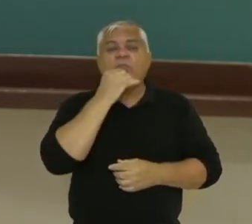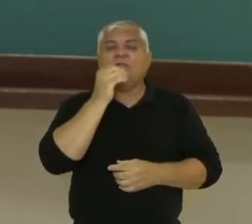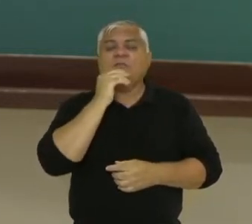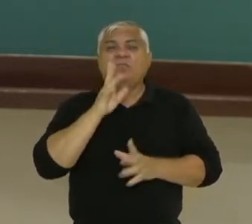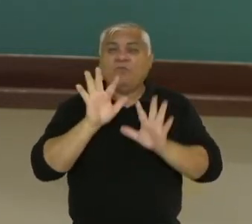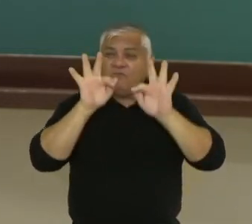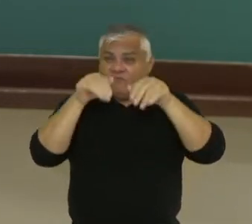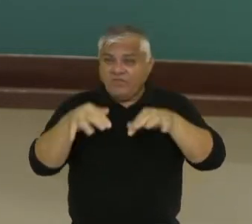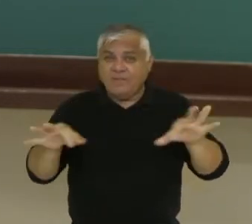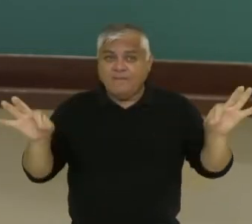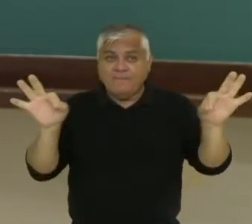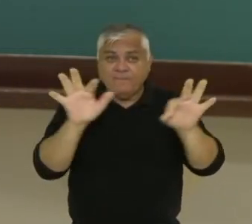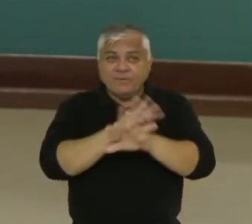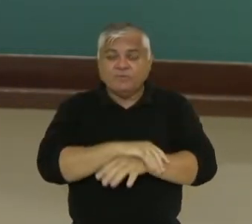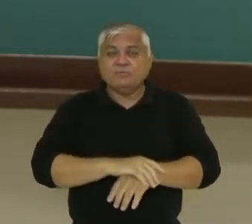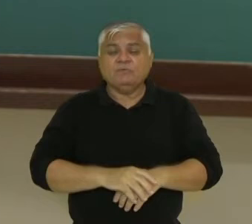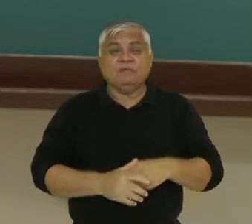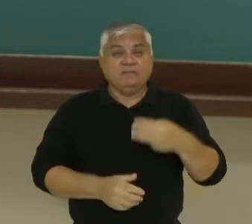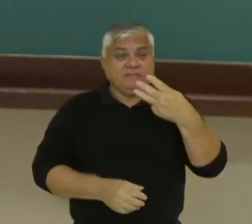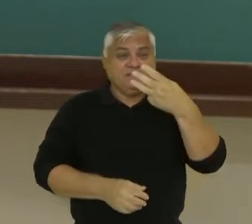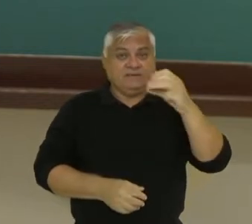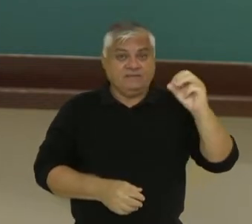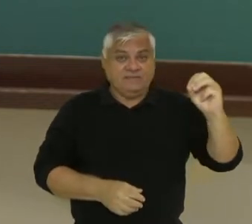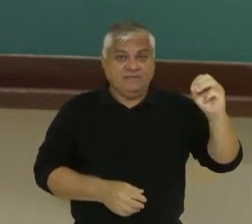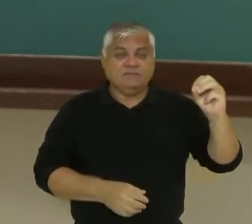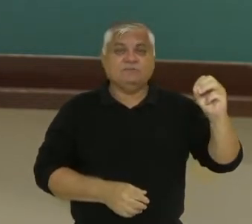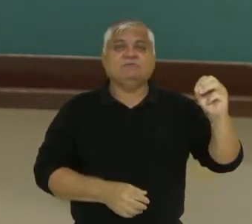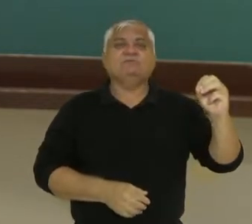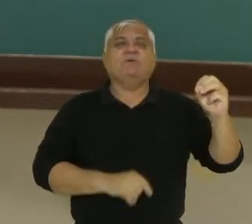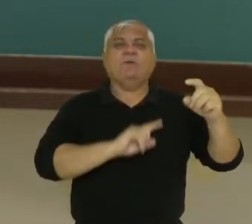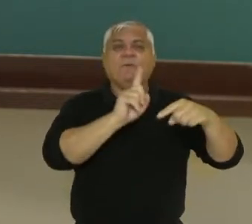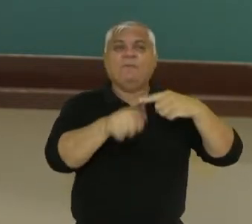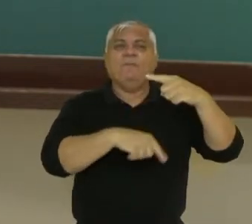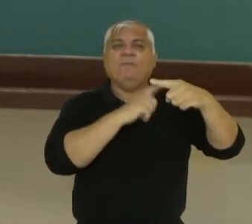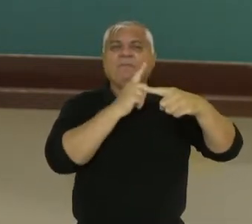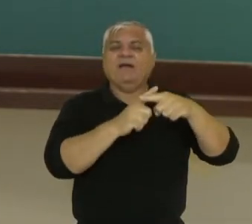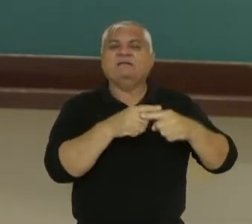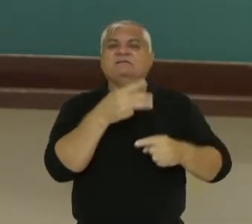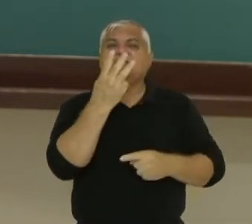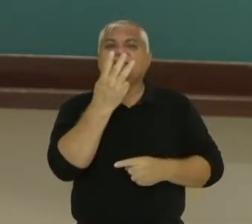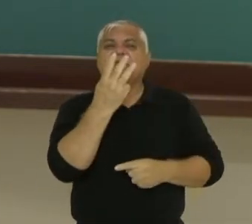do primeiro ano, o 300 que foi investido, mais o R$